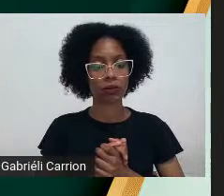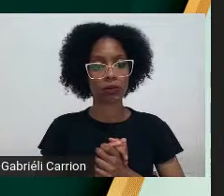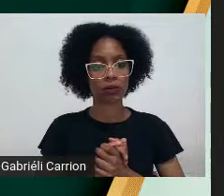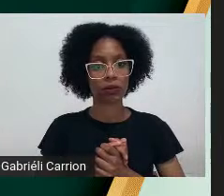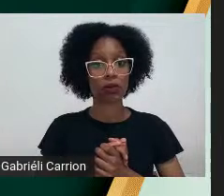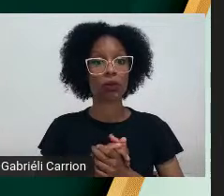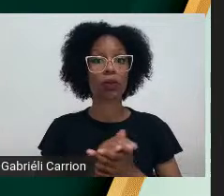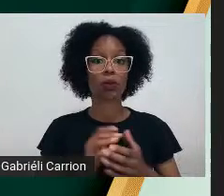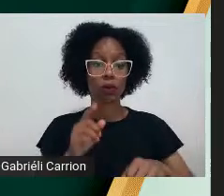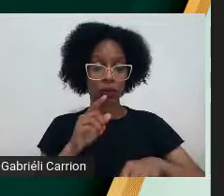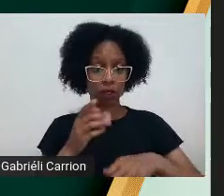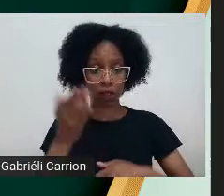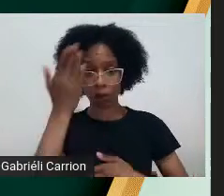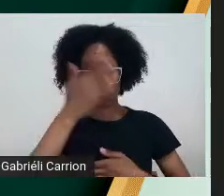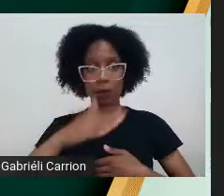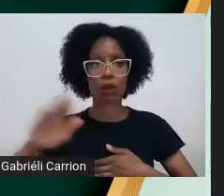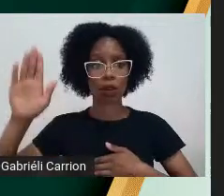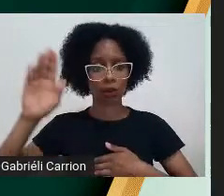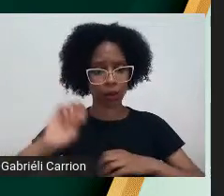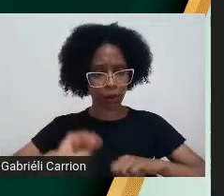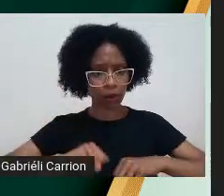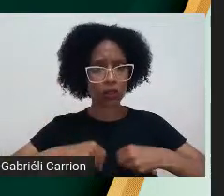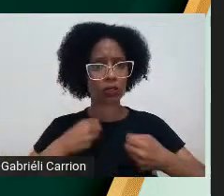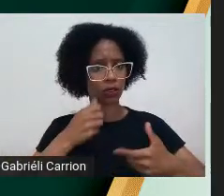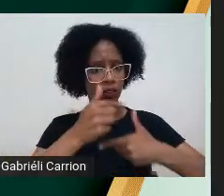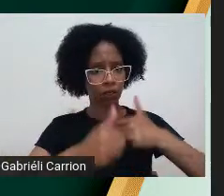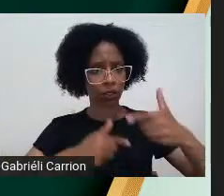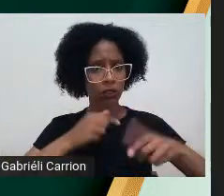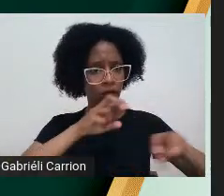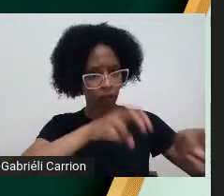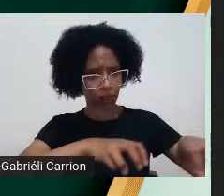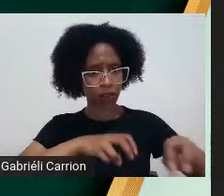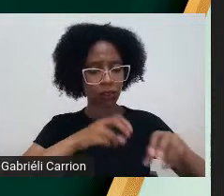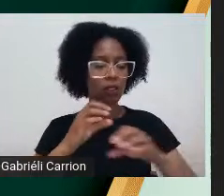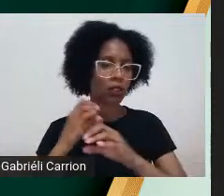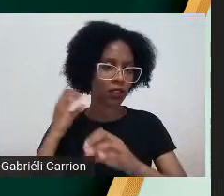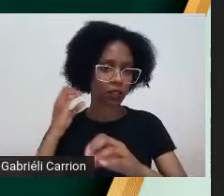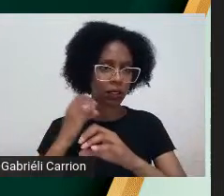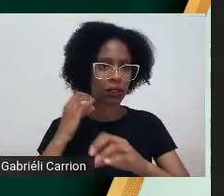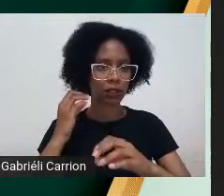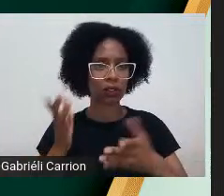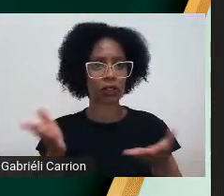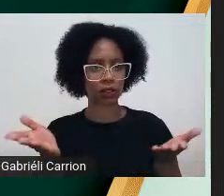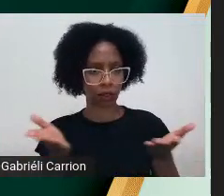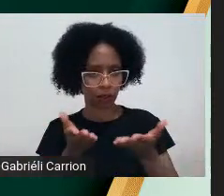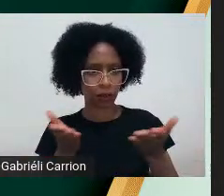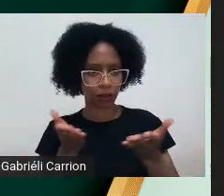Prometo, no exercício da minha profissão de engenheiro agrônomo, consciente